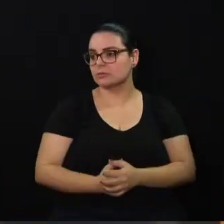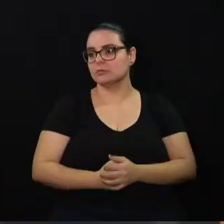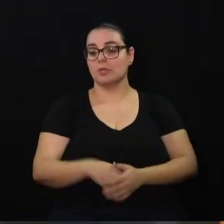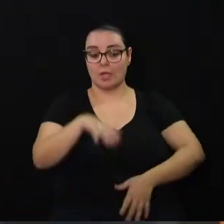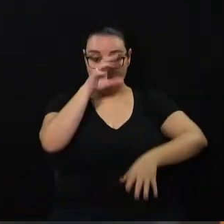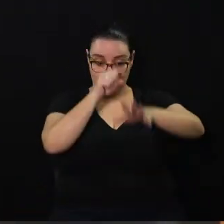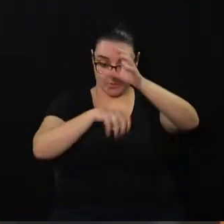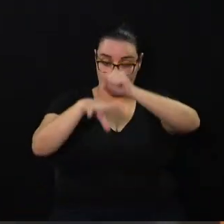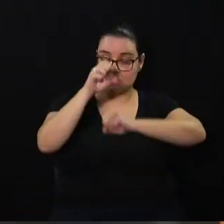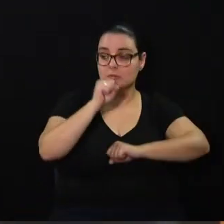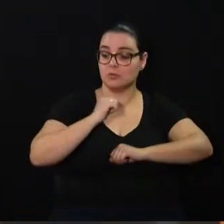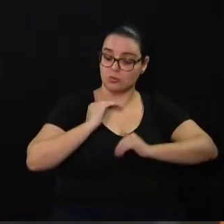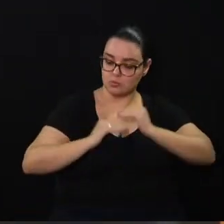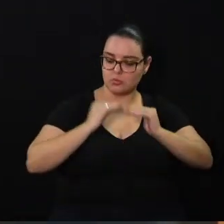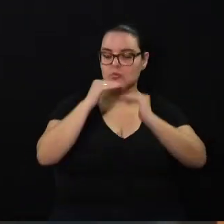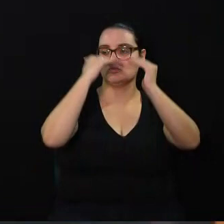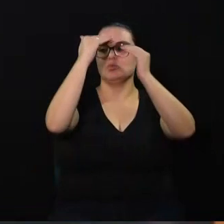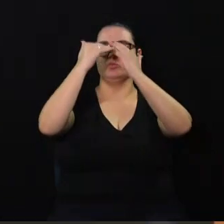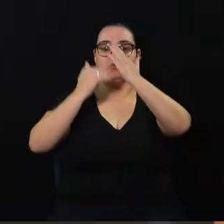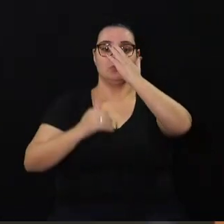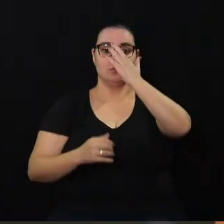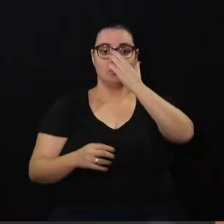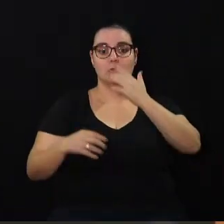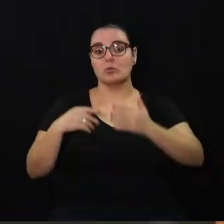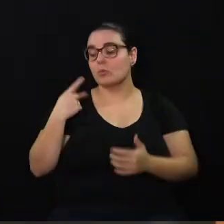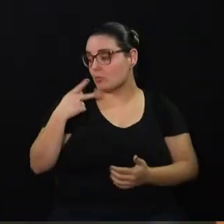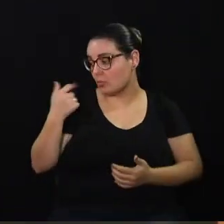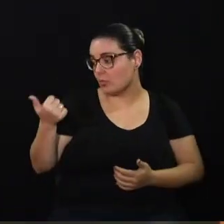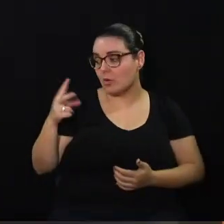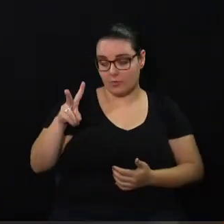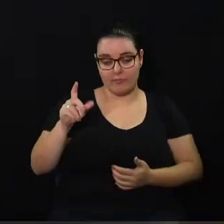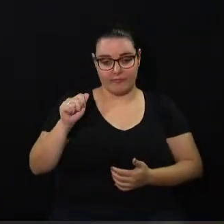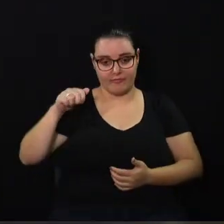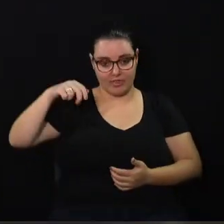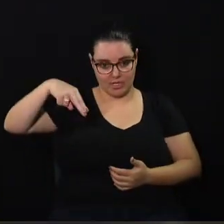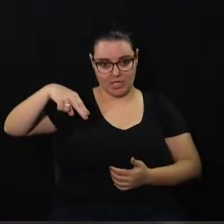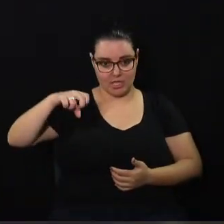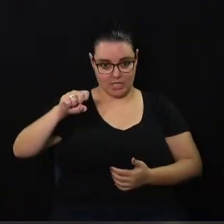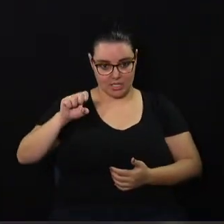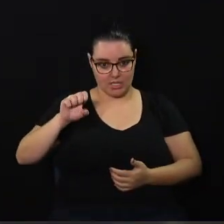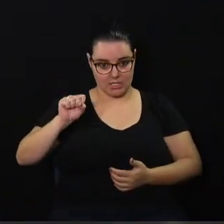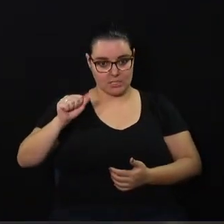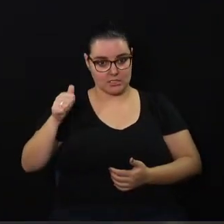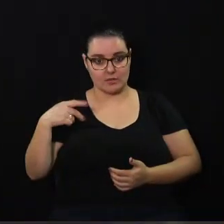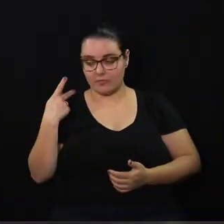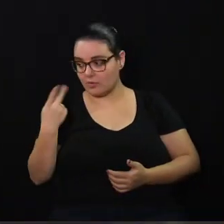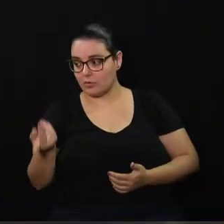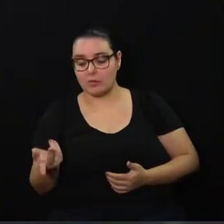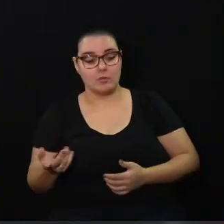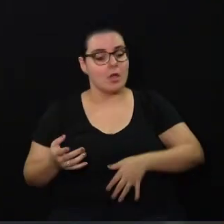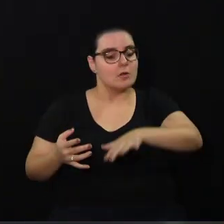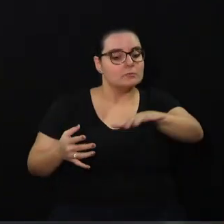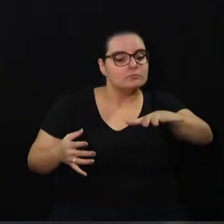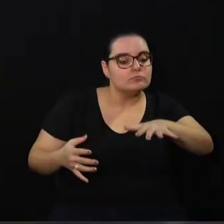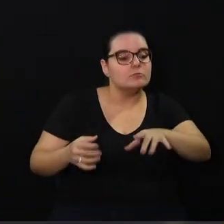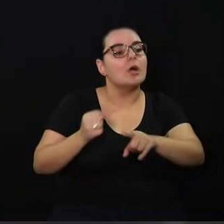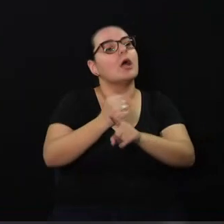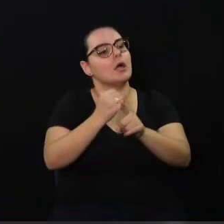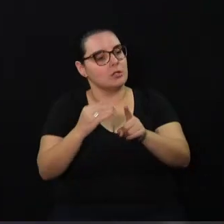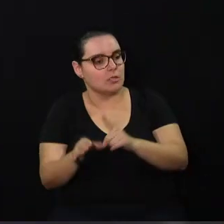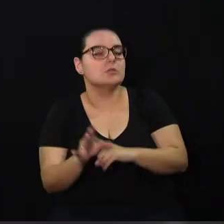é o desenvolvimento com a wanessa falou uma das esferas que a escola vai trabalhar é a socialização